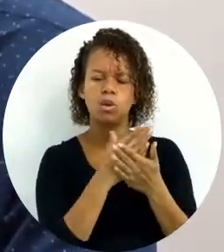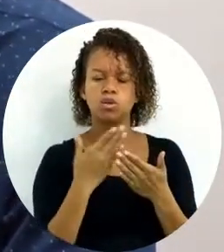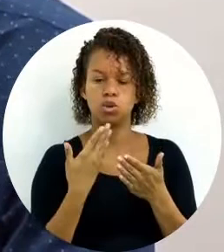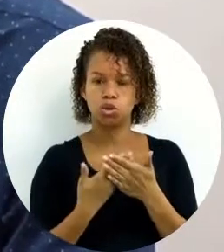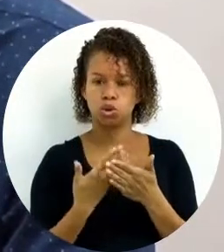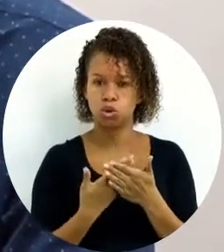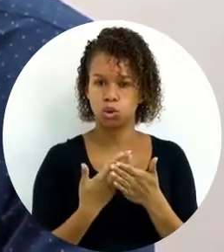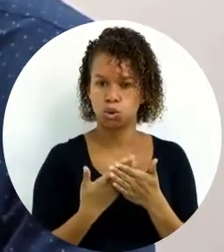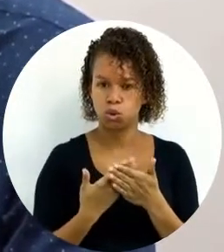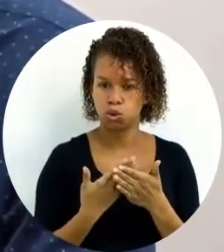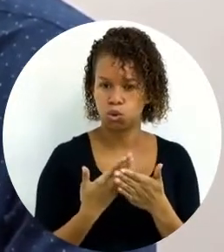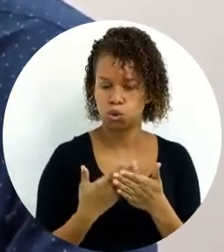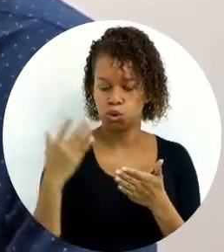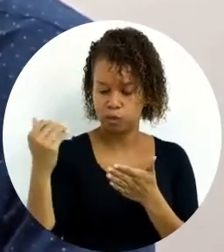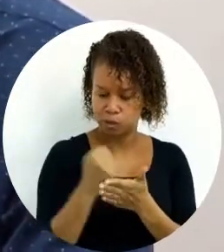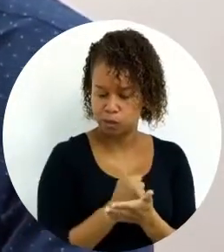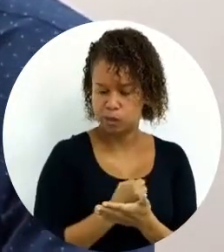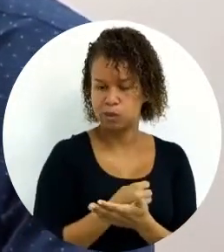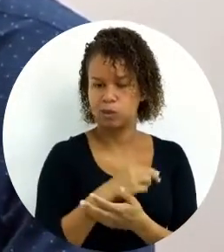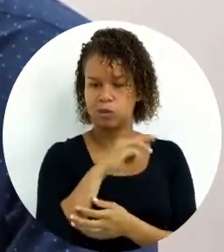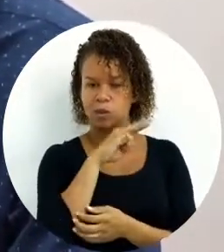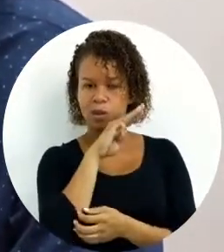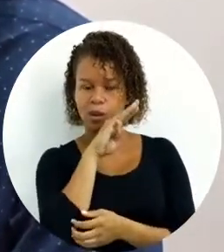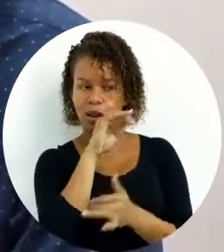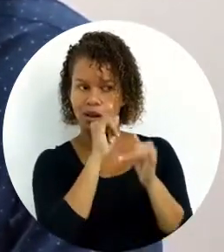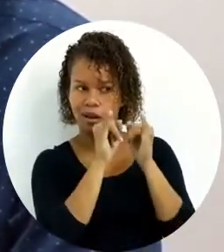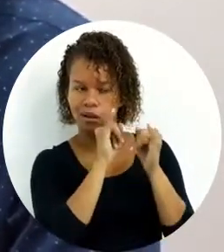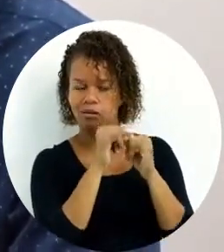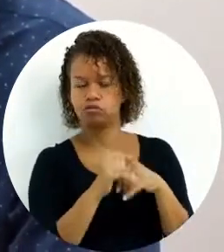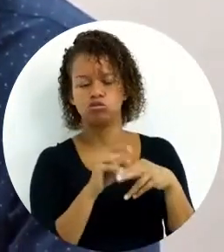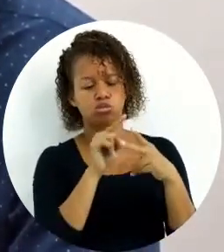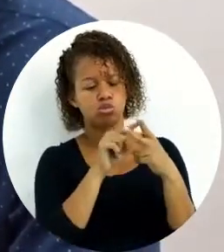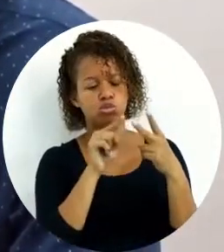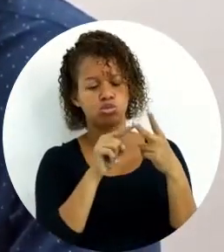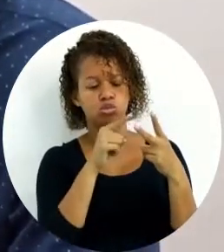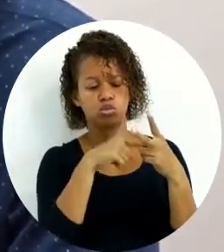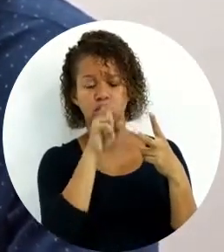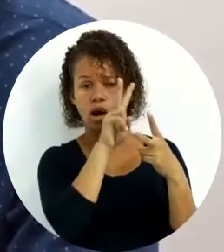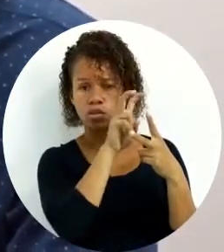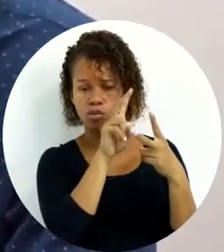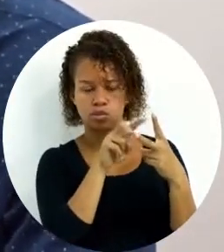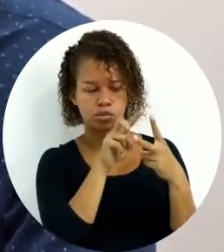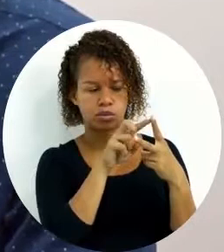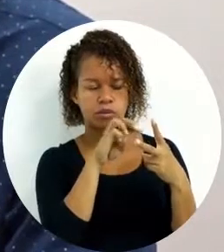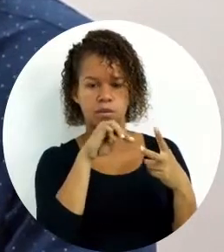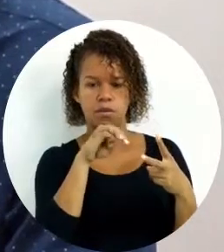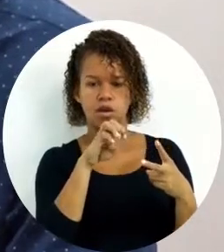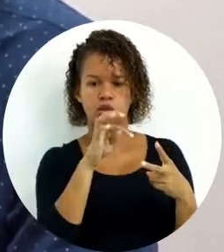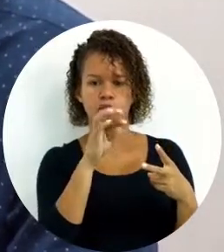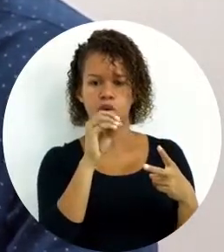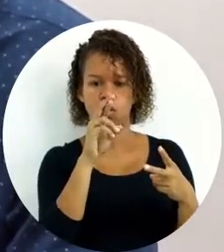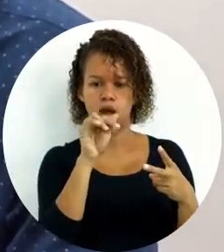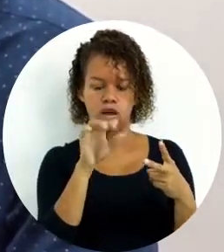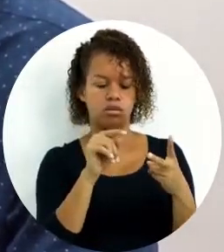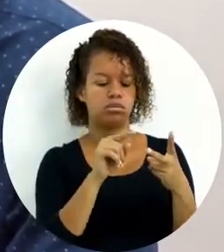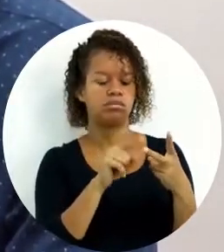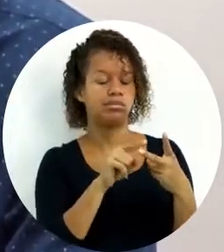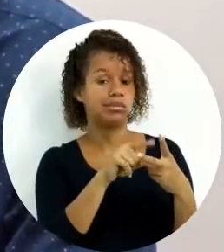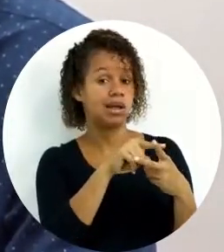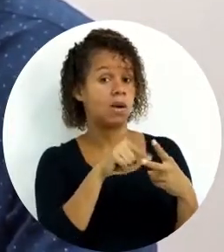sobre essa recuperação na web, foi utilizar duas abordagens. Uma chamada de diretórios. Nessa abordagem